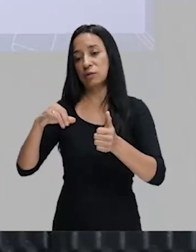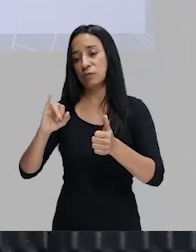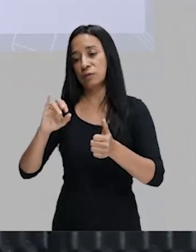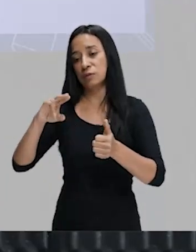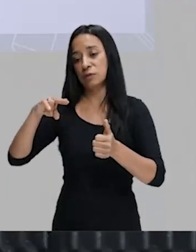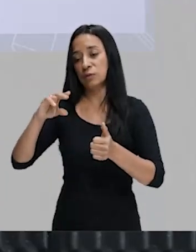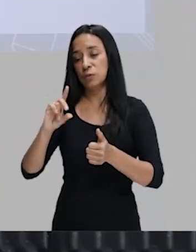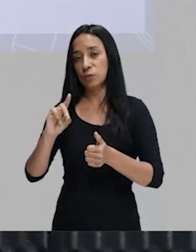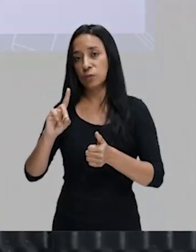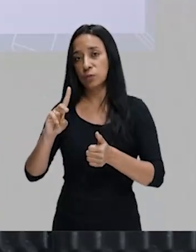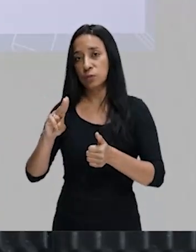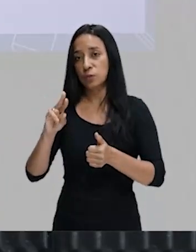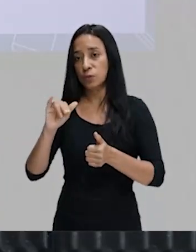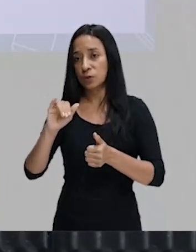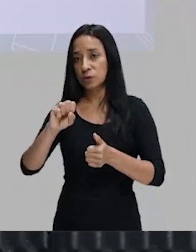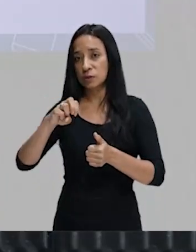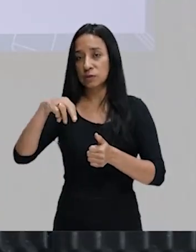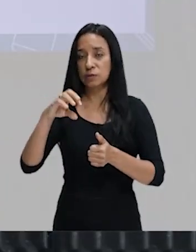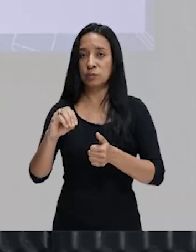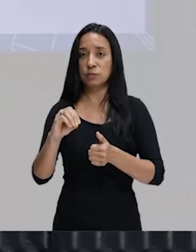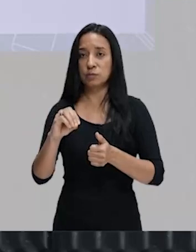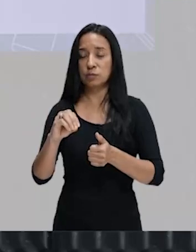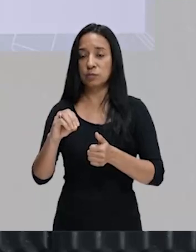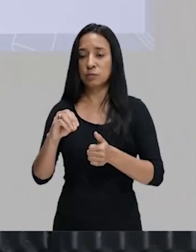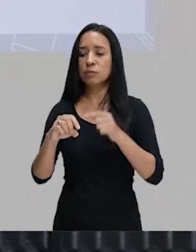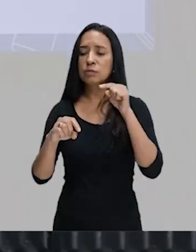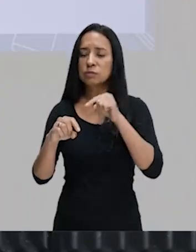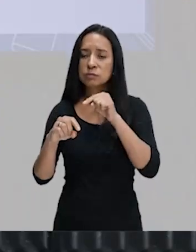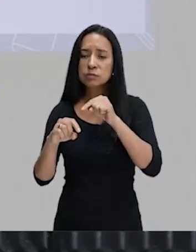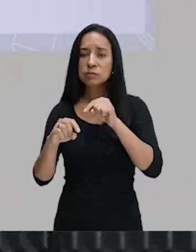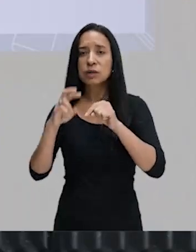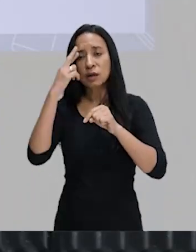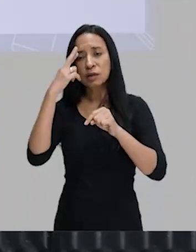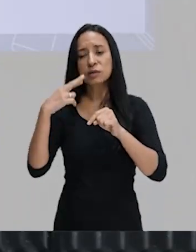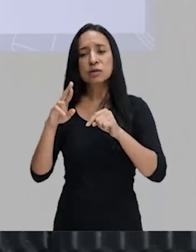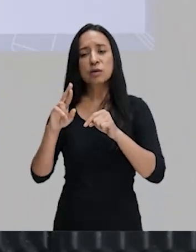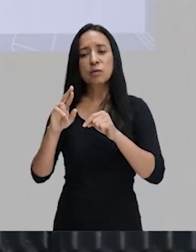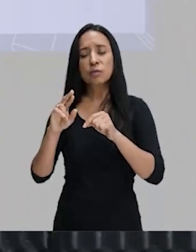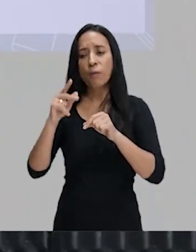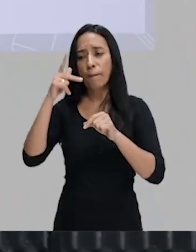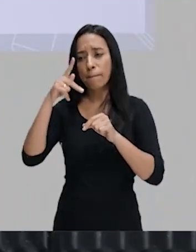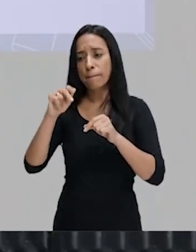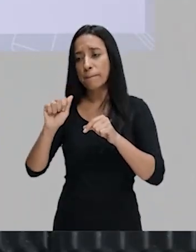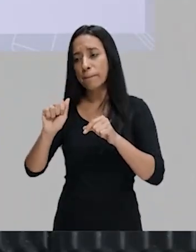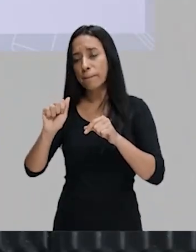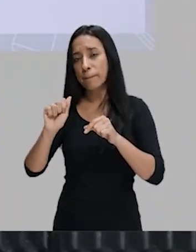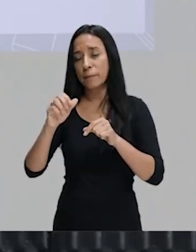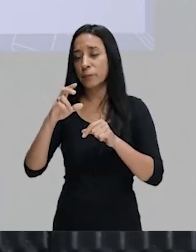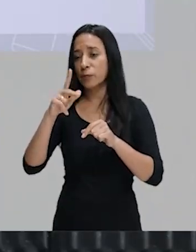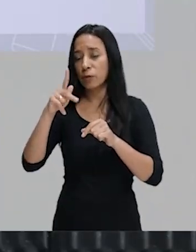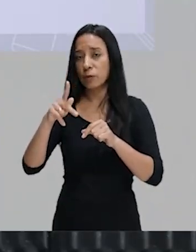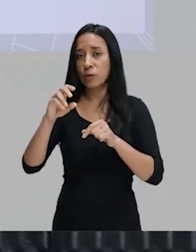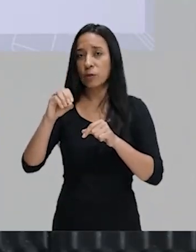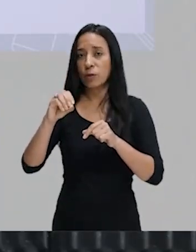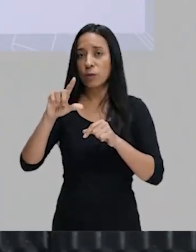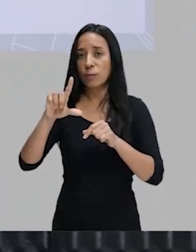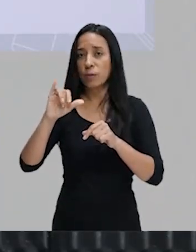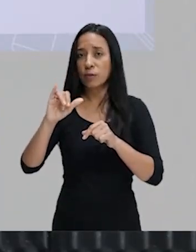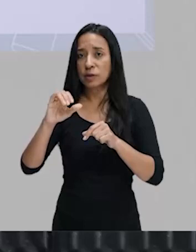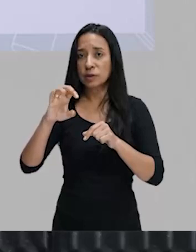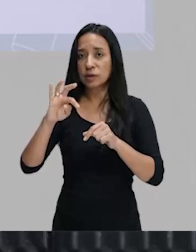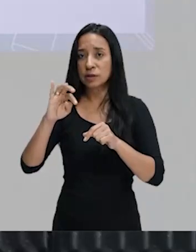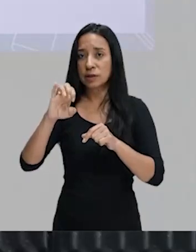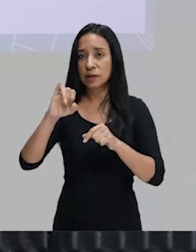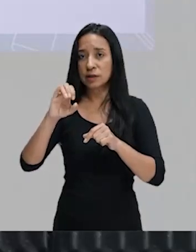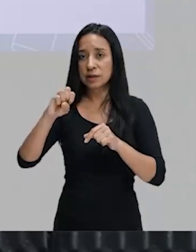o hinduísmo. O hinduísmo, para quem não sabe, é uma religião politeísta. O que significa isso, prof? Uma religião